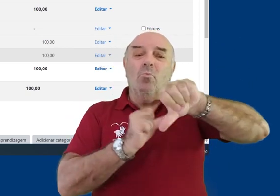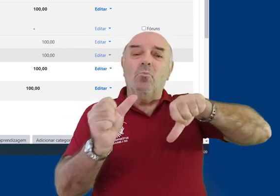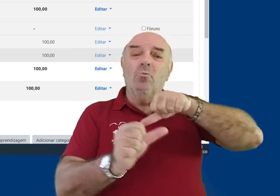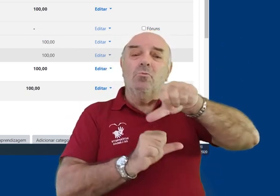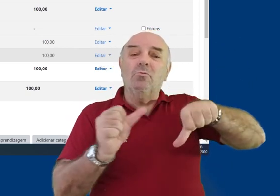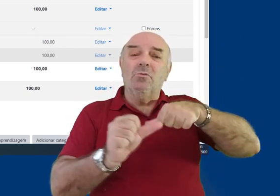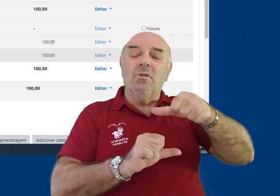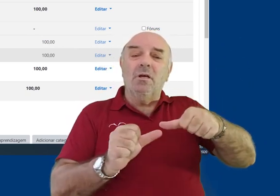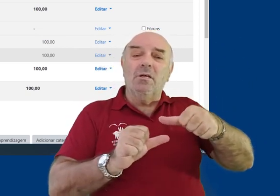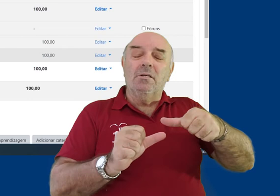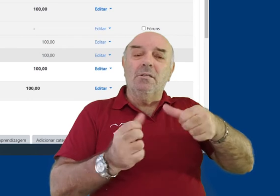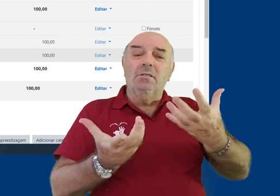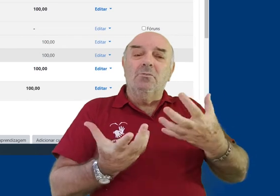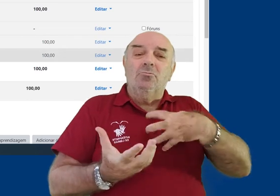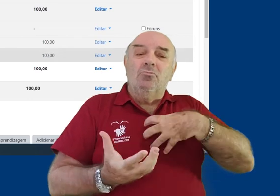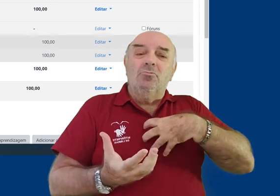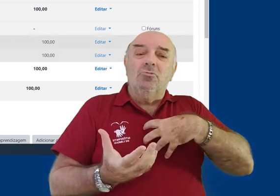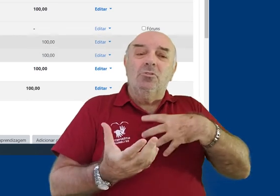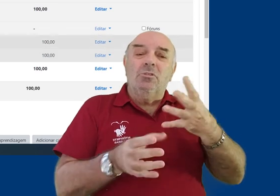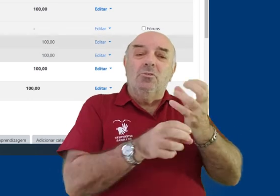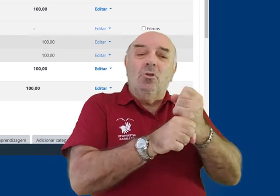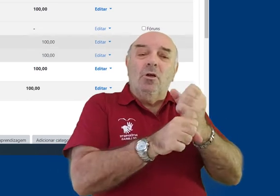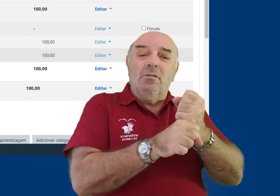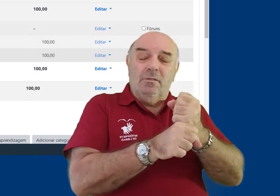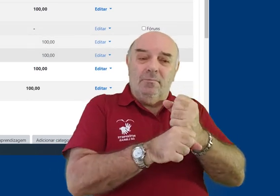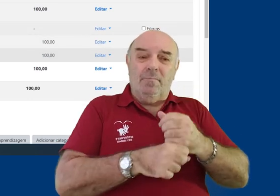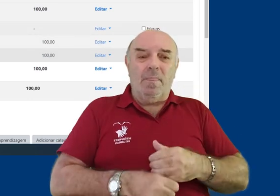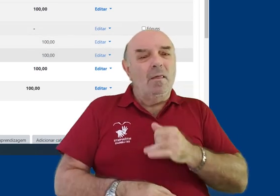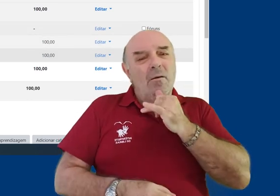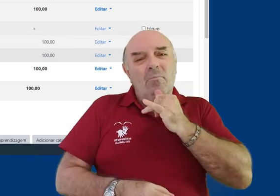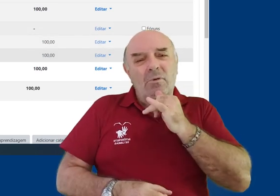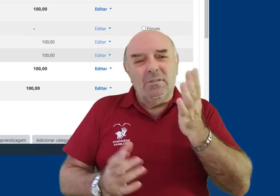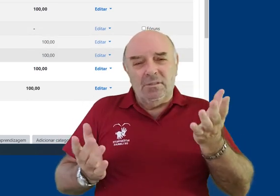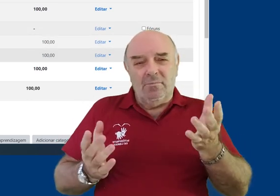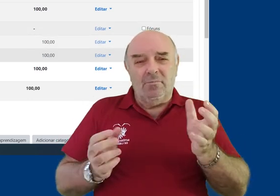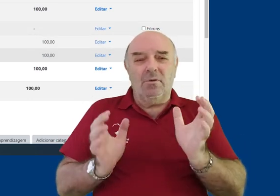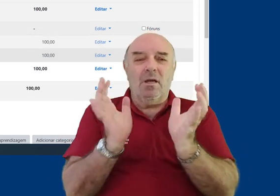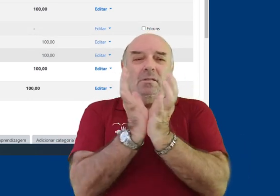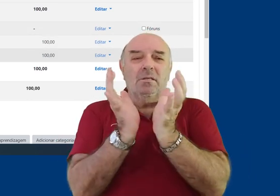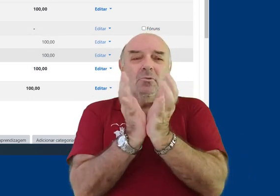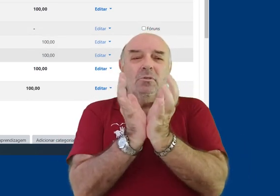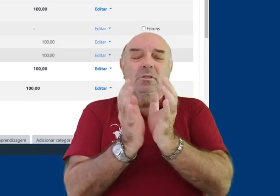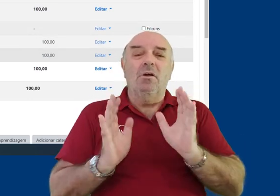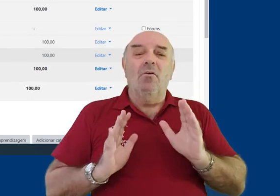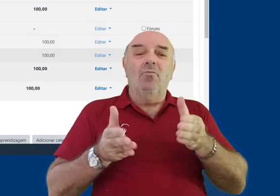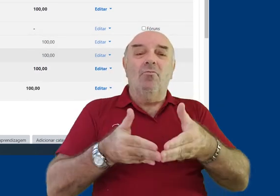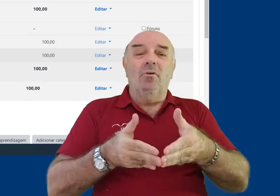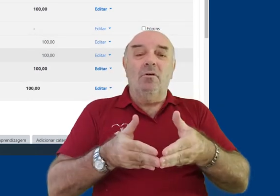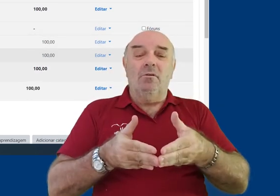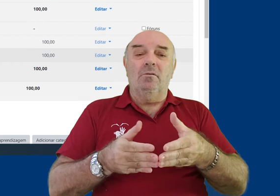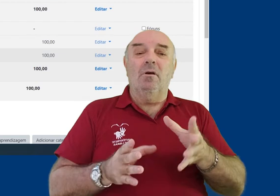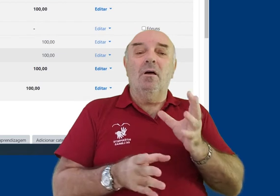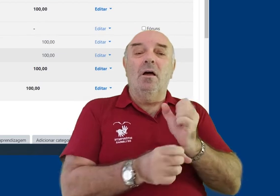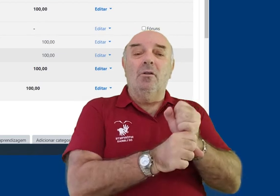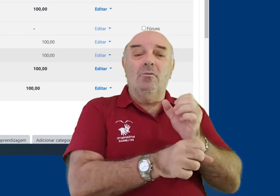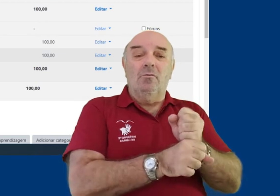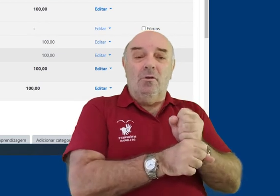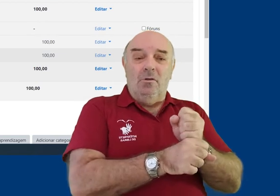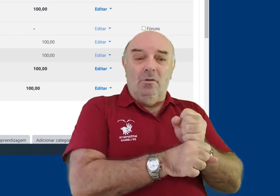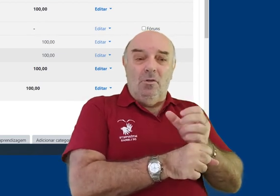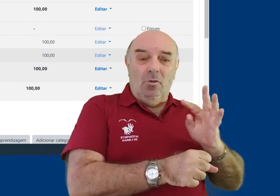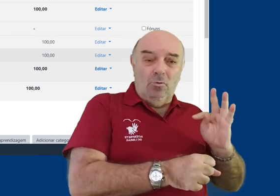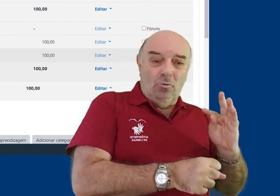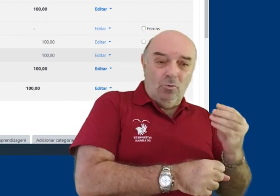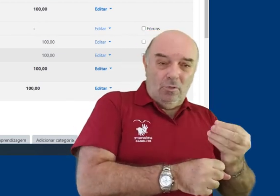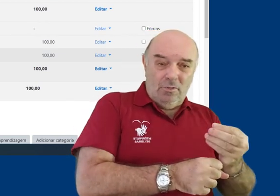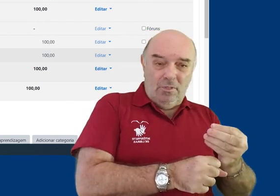seu método de agregação. Por exemplo, eu gostaria que na categoria fóruns, a nota